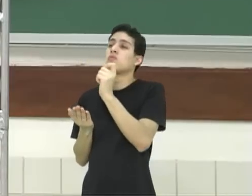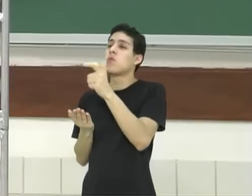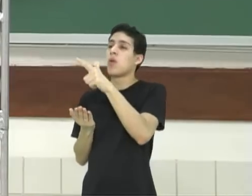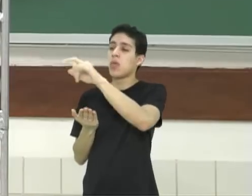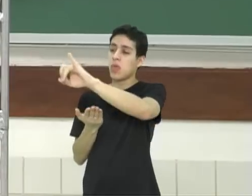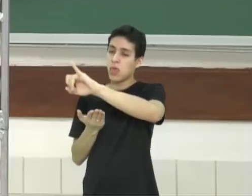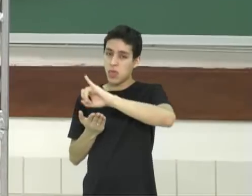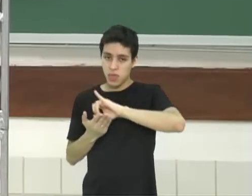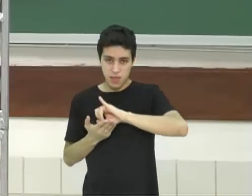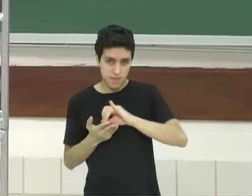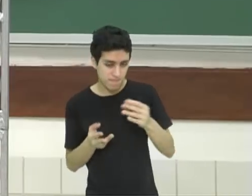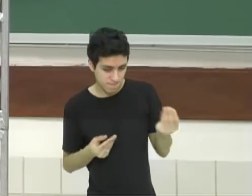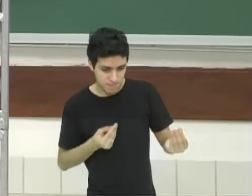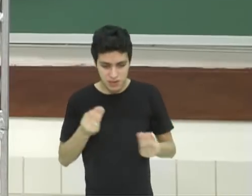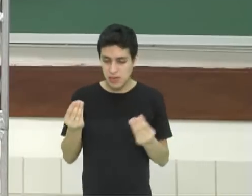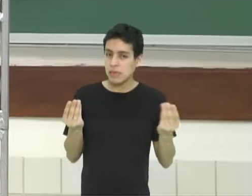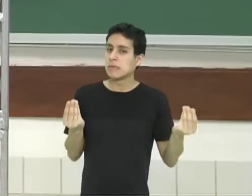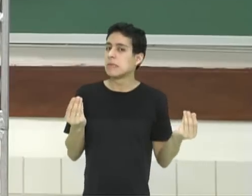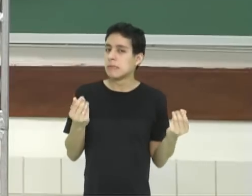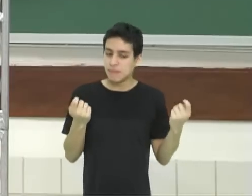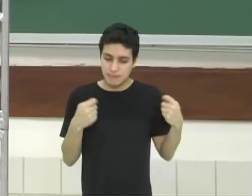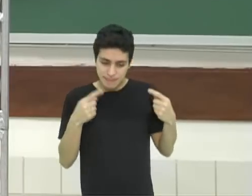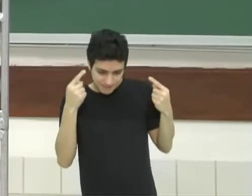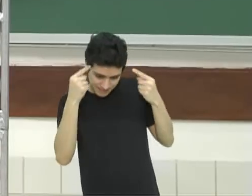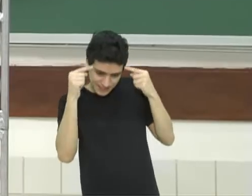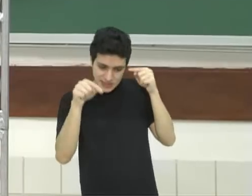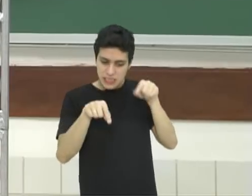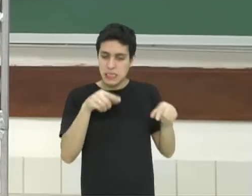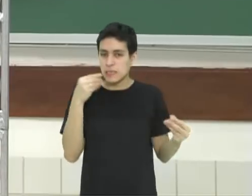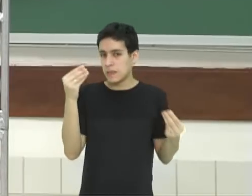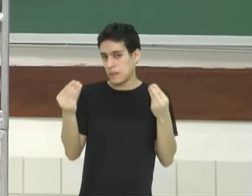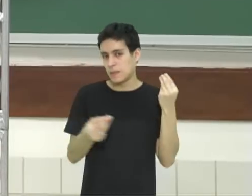do continente europeu, né? É um caso a se pensar.